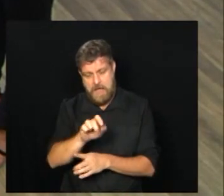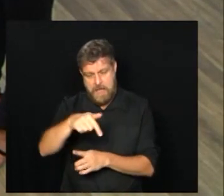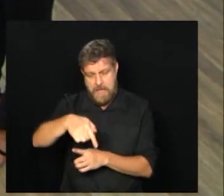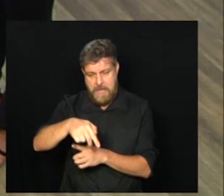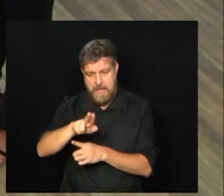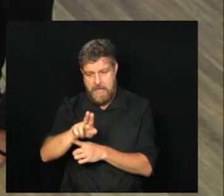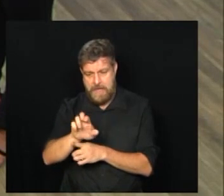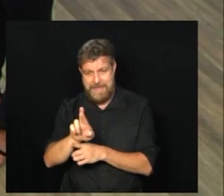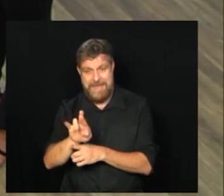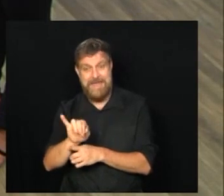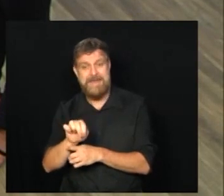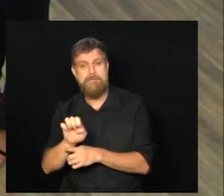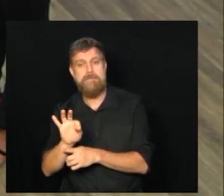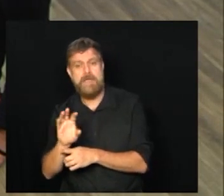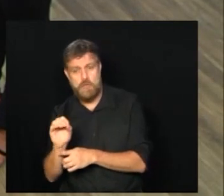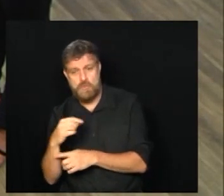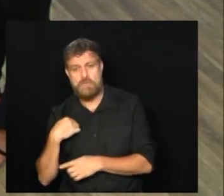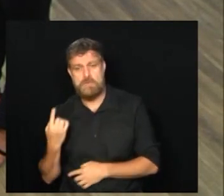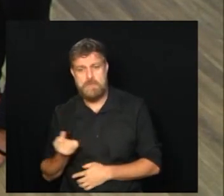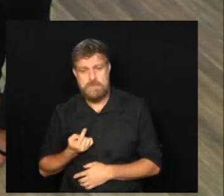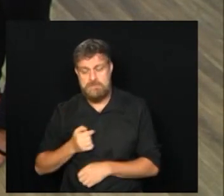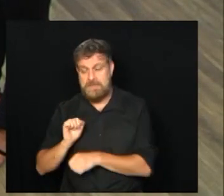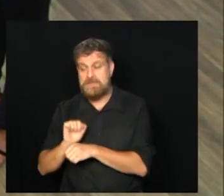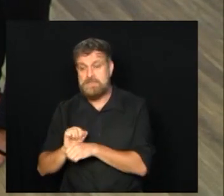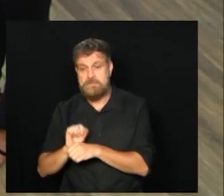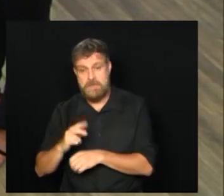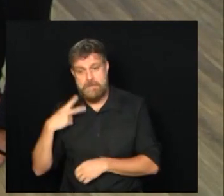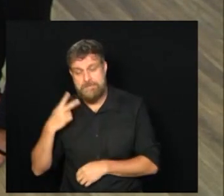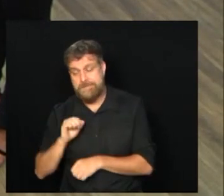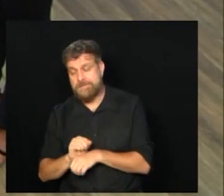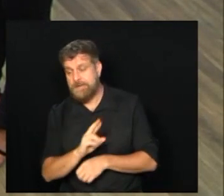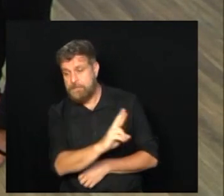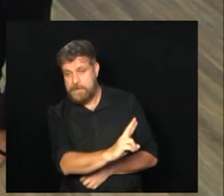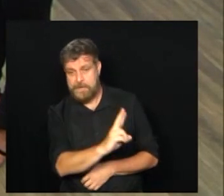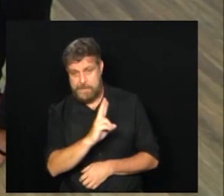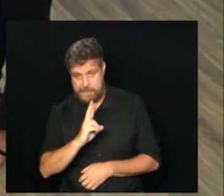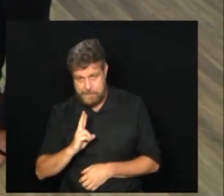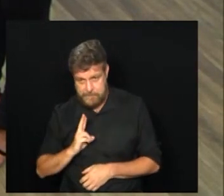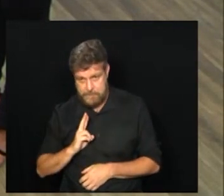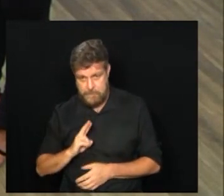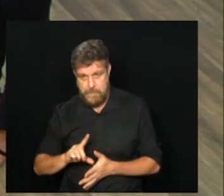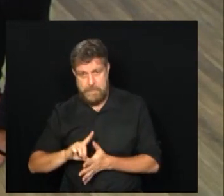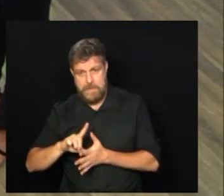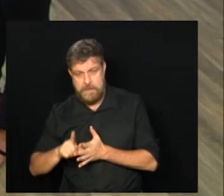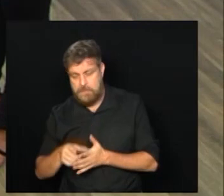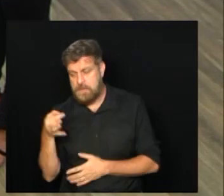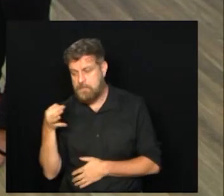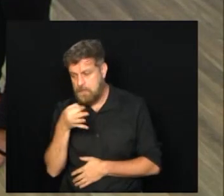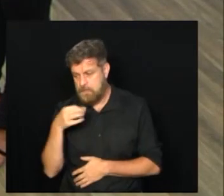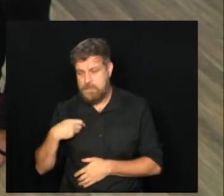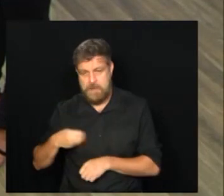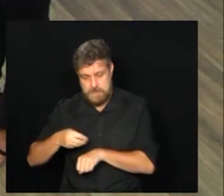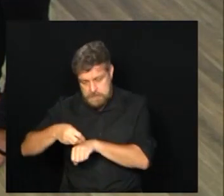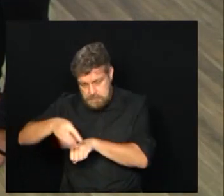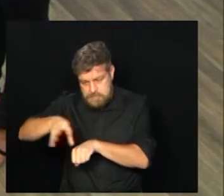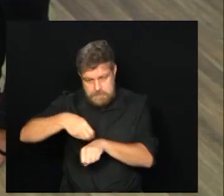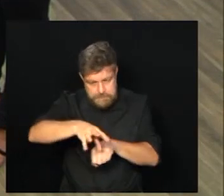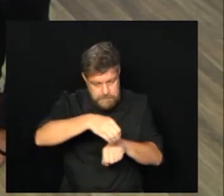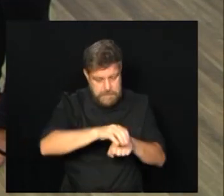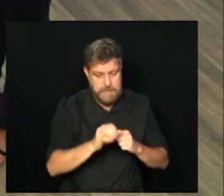segue acompanhando, então, assim que vier a resposta, que o parlamentar fizer o uso da palavra, a gente